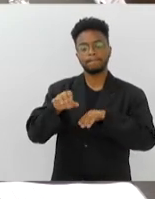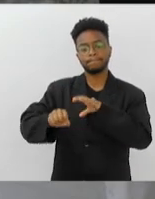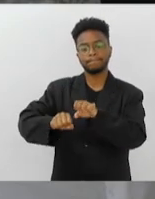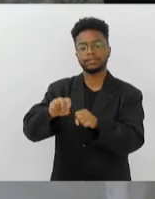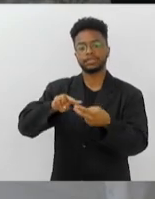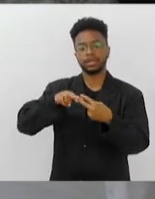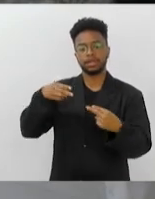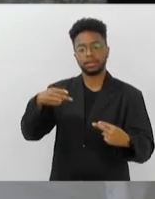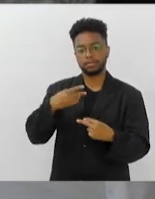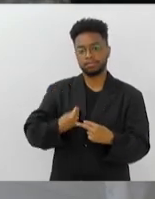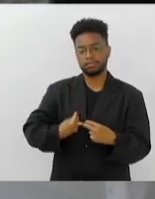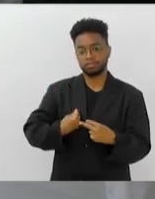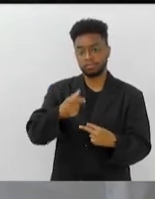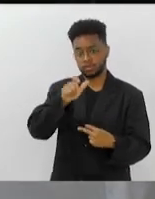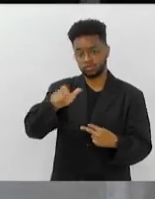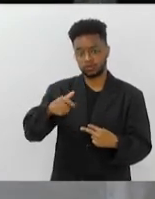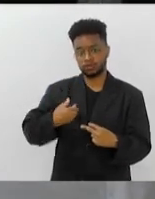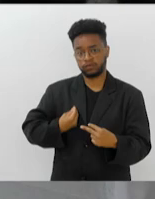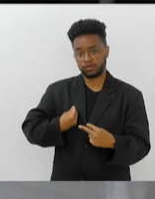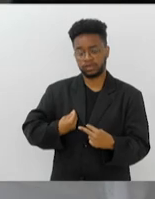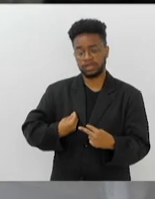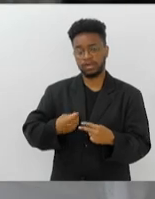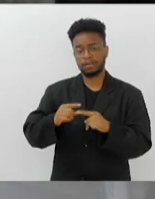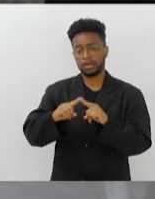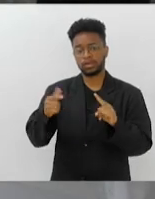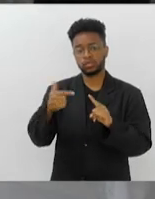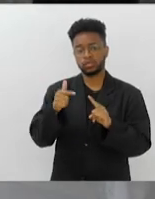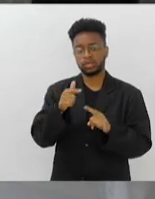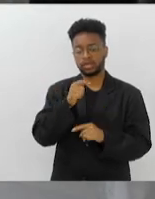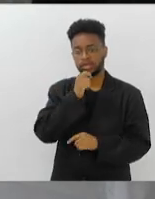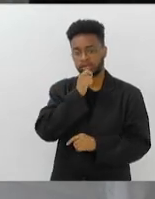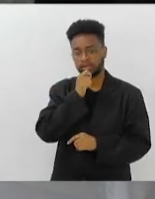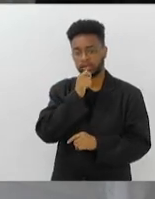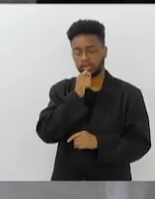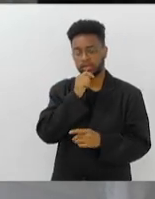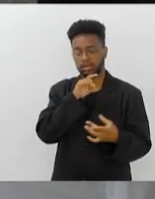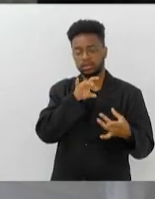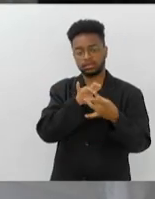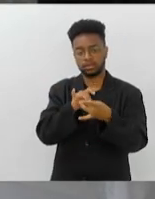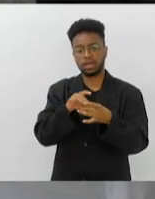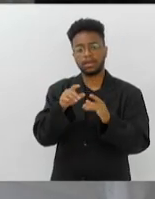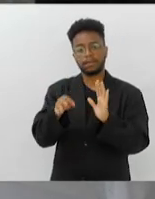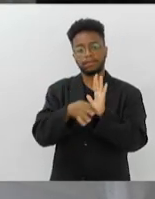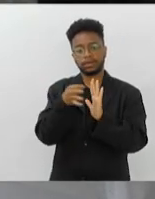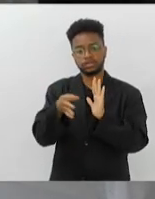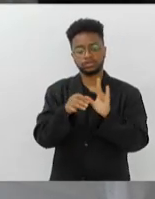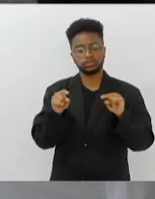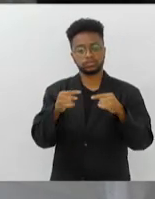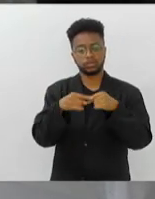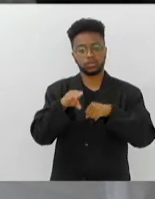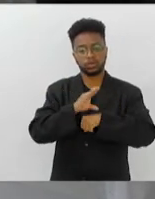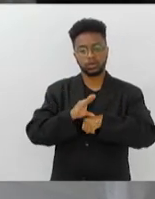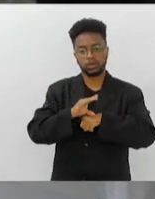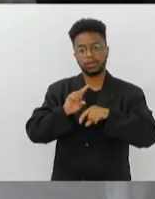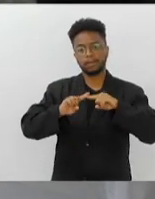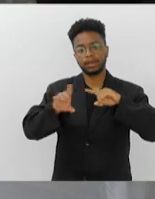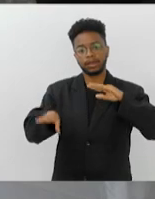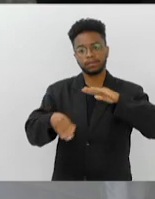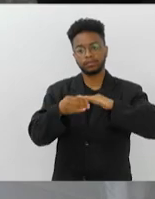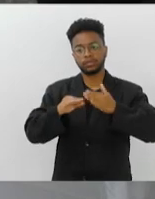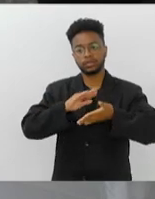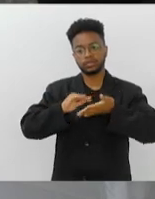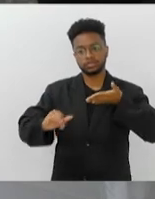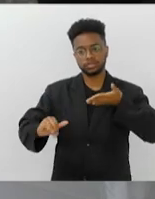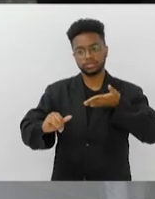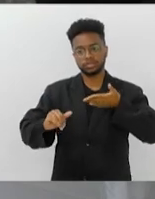de pessoas vivas sem identificação. O parecer é pela constitucionalidade com emenda. A emenda para retirar que o